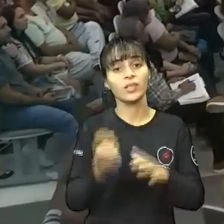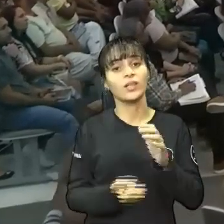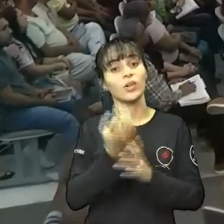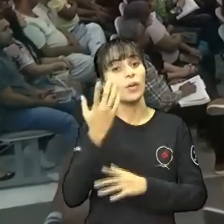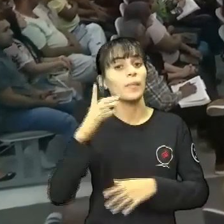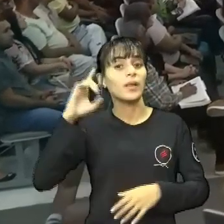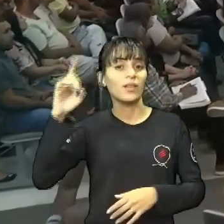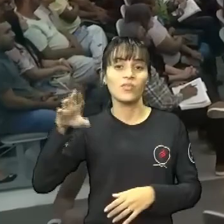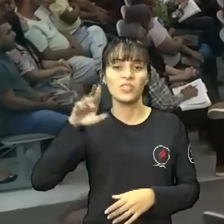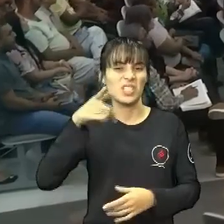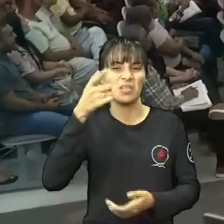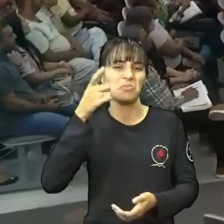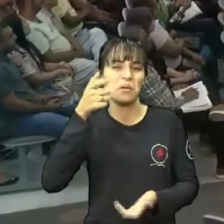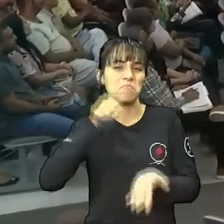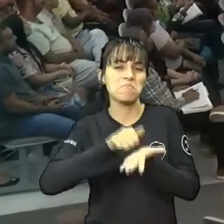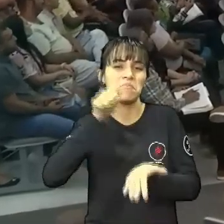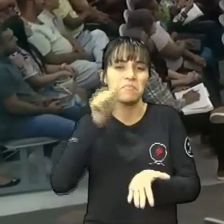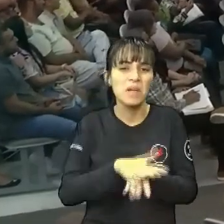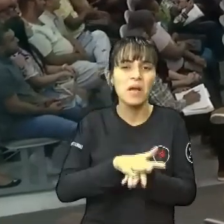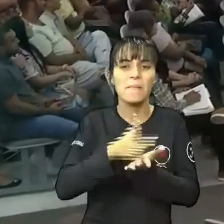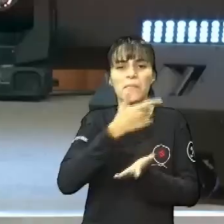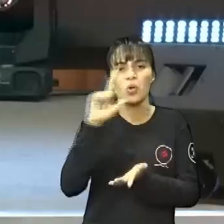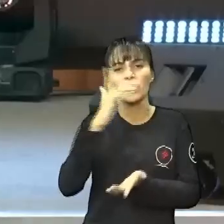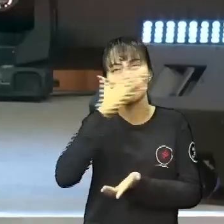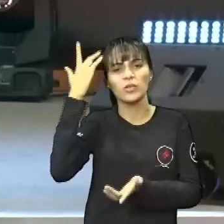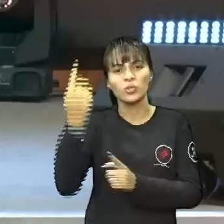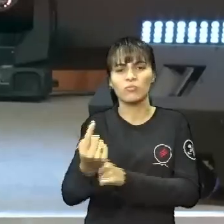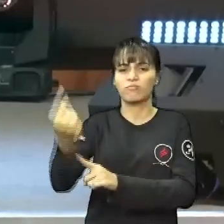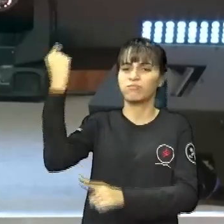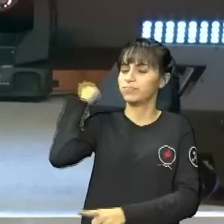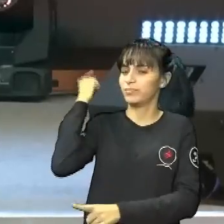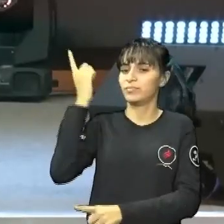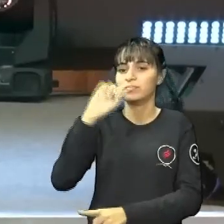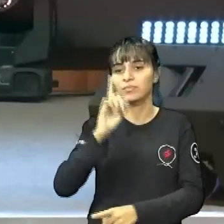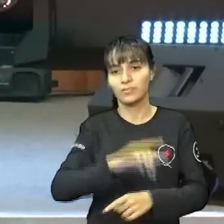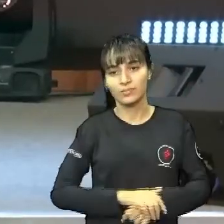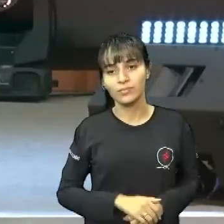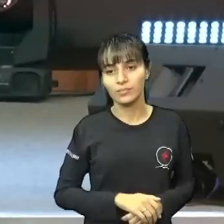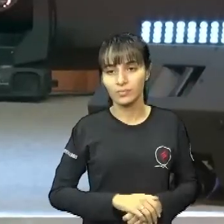pagando o pato de outro que fez alguma besteira em uma vida atrás